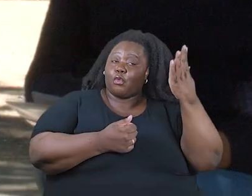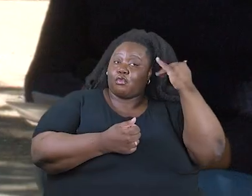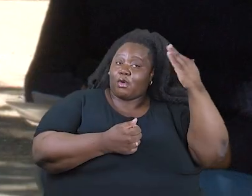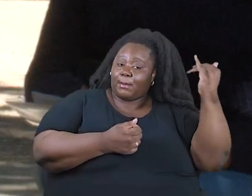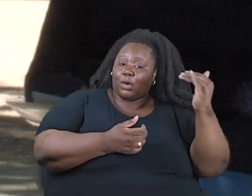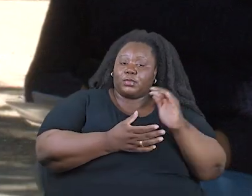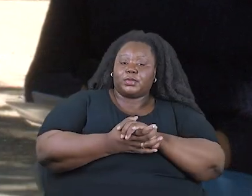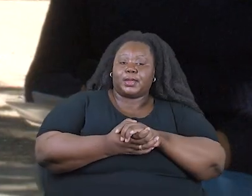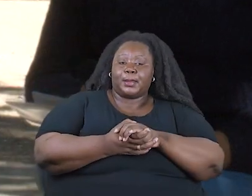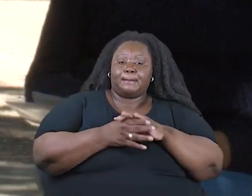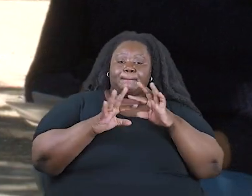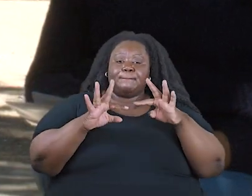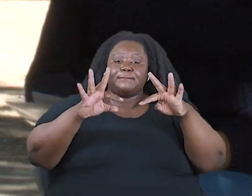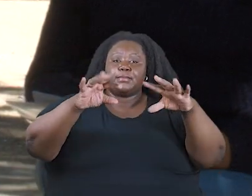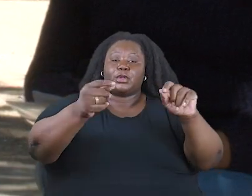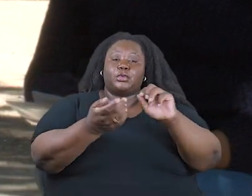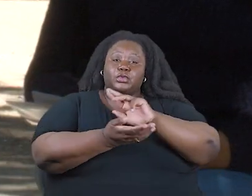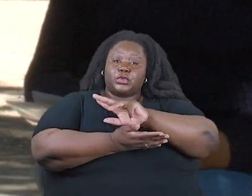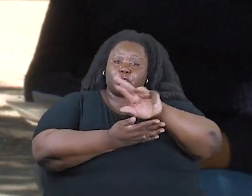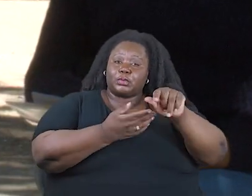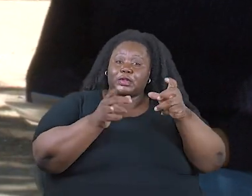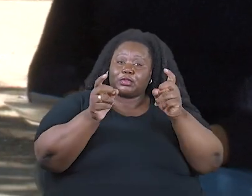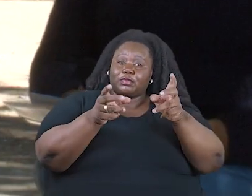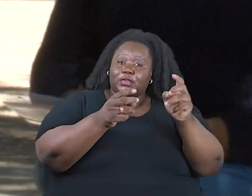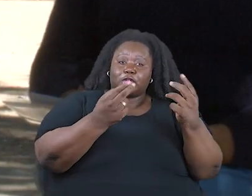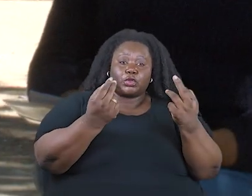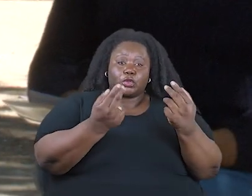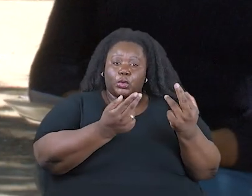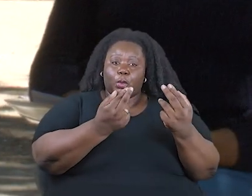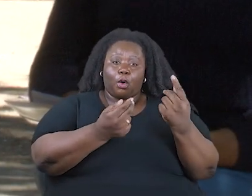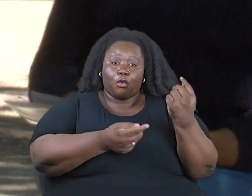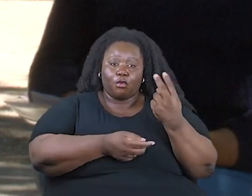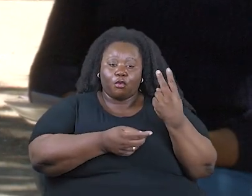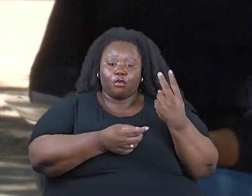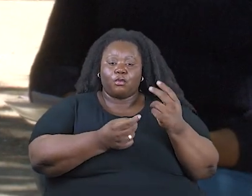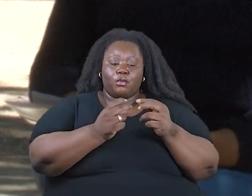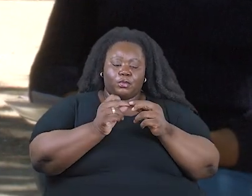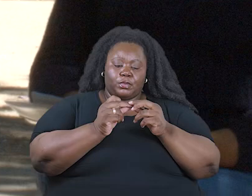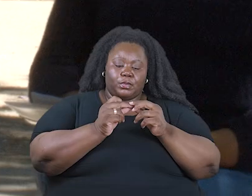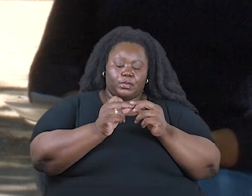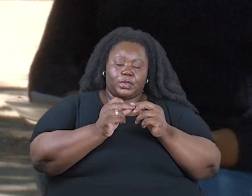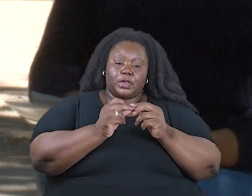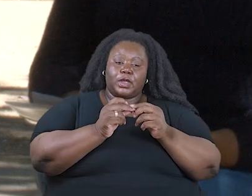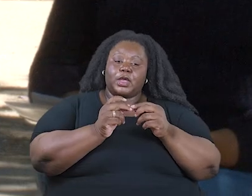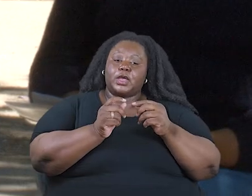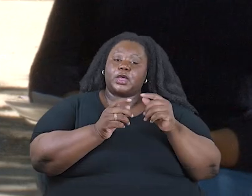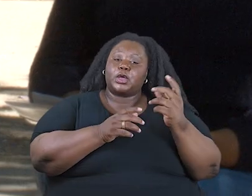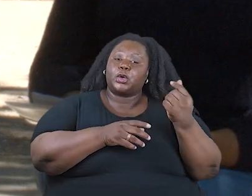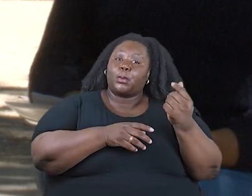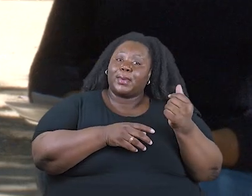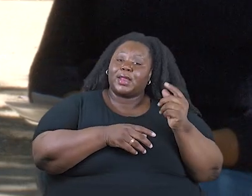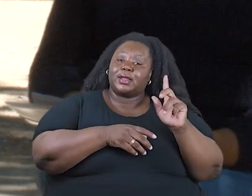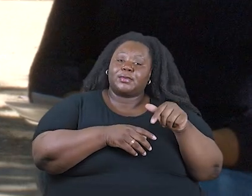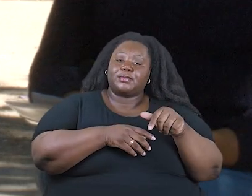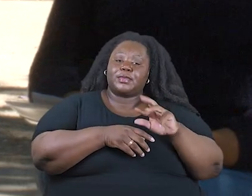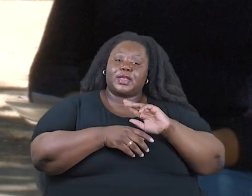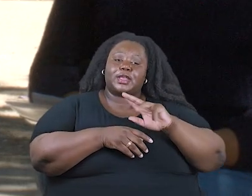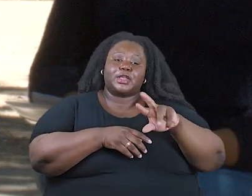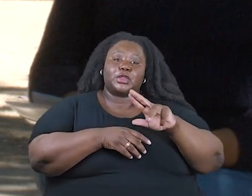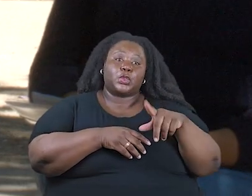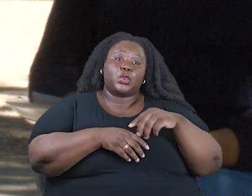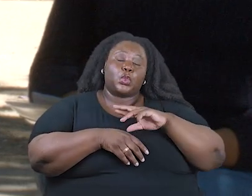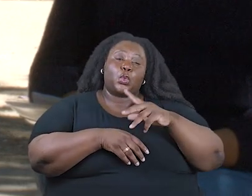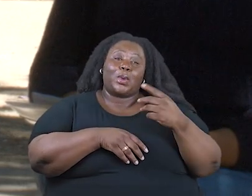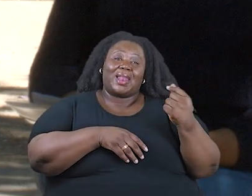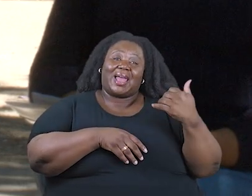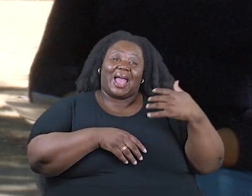famoso, todos os múltiplos eram vendidos pelo mesmo preço. E o preço do múltiplo não era uma coisa assim